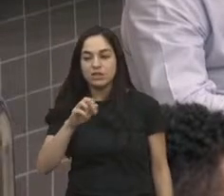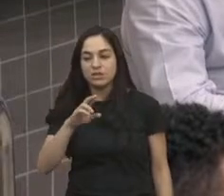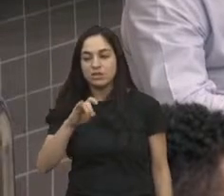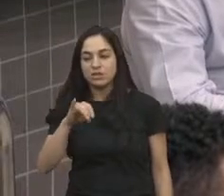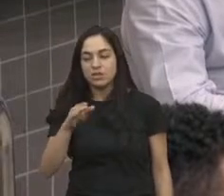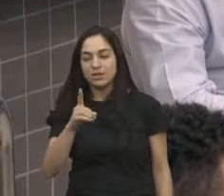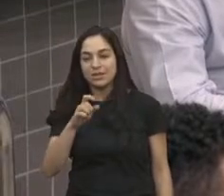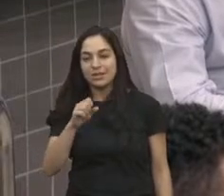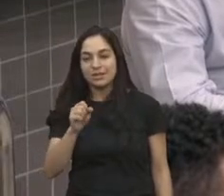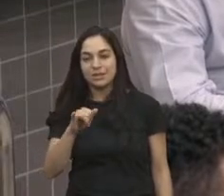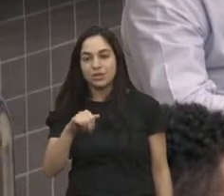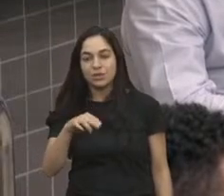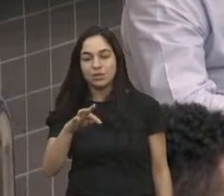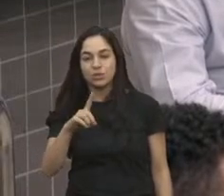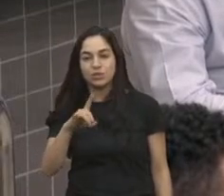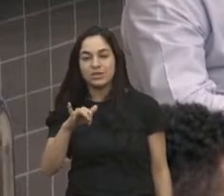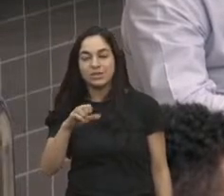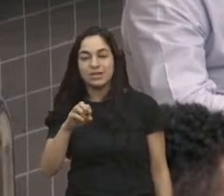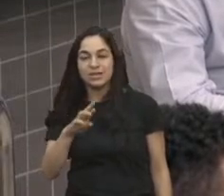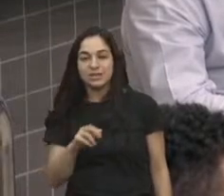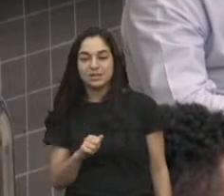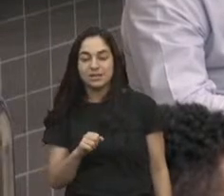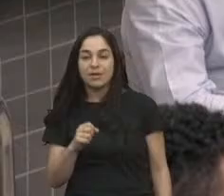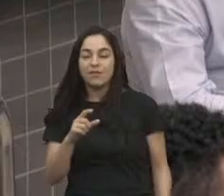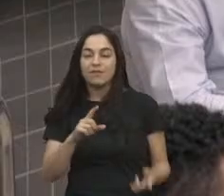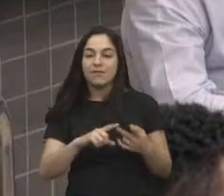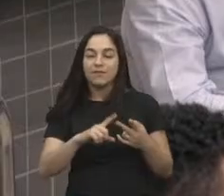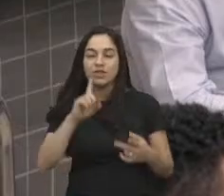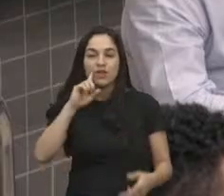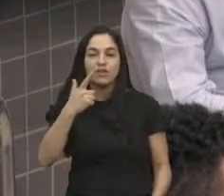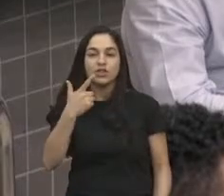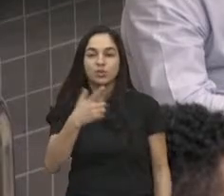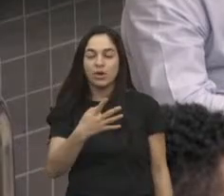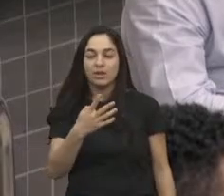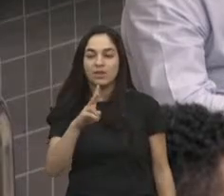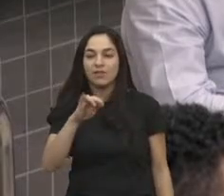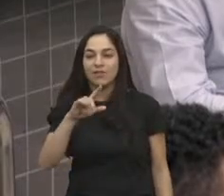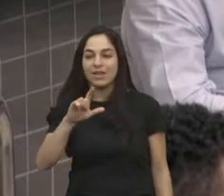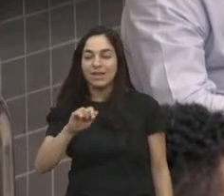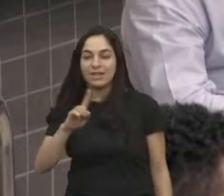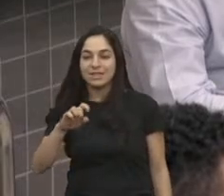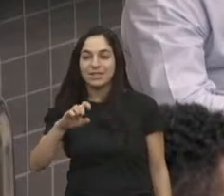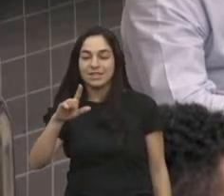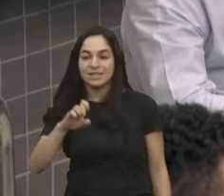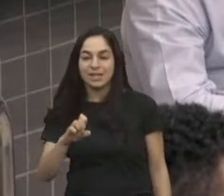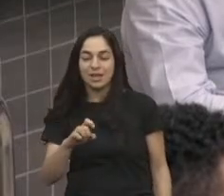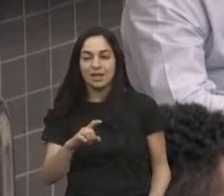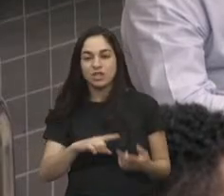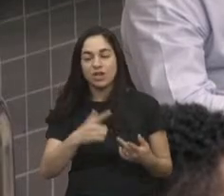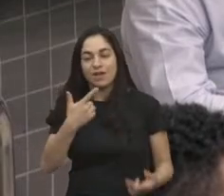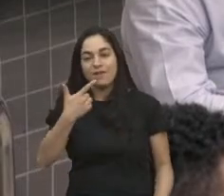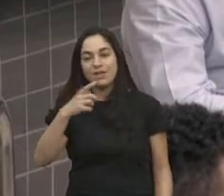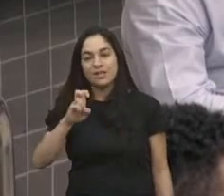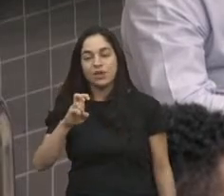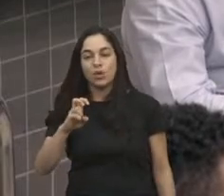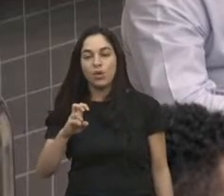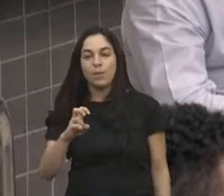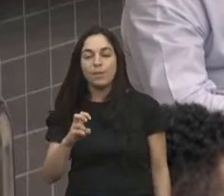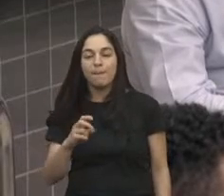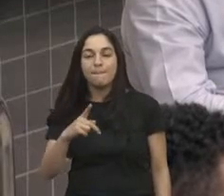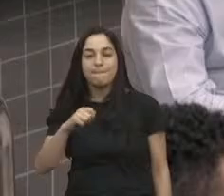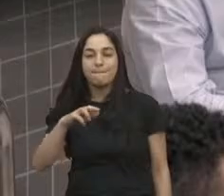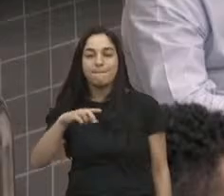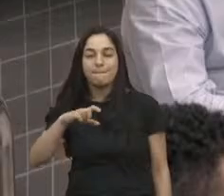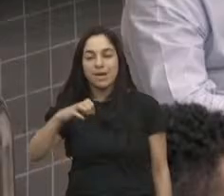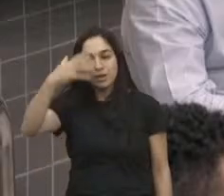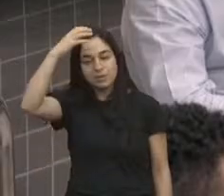São Benedito. Dia 24, Vila Zezé. Dia 25, Parque dos Príncipes. Dia 27, Jardim